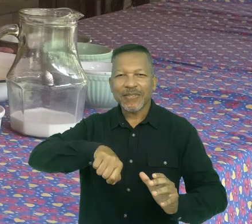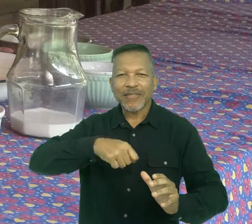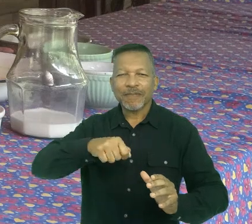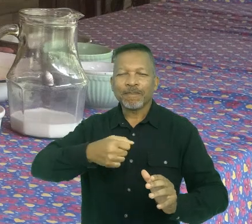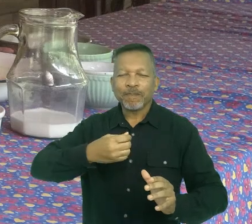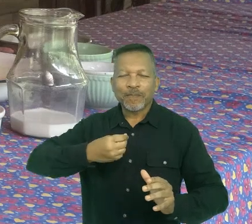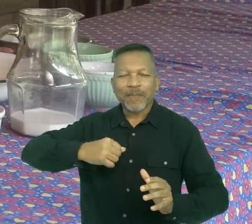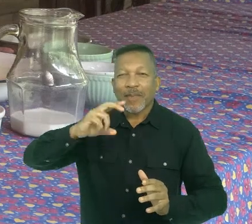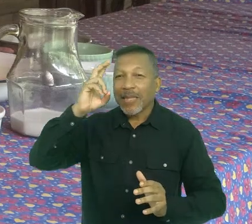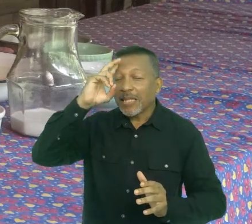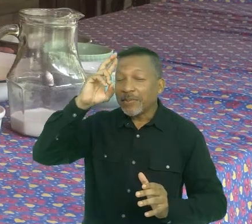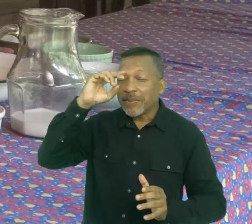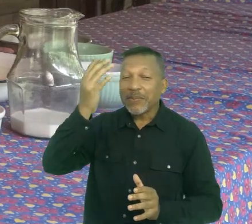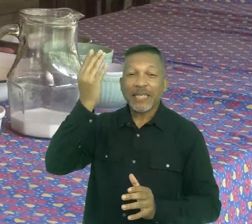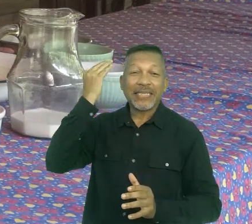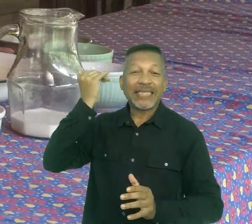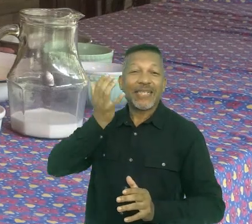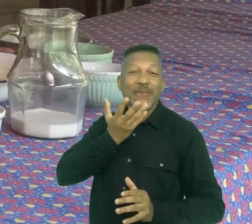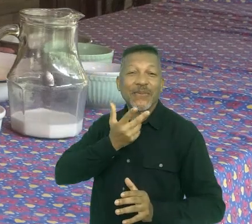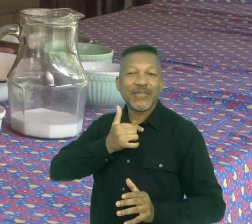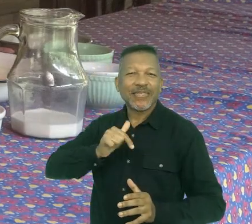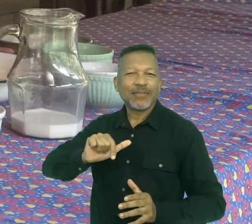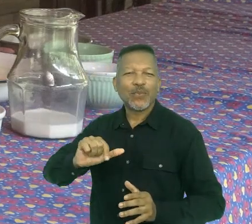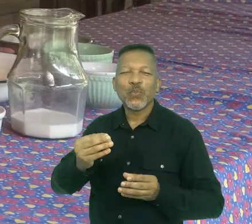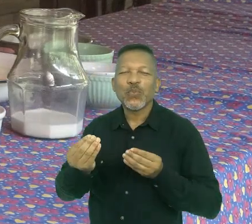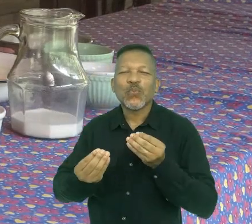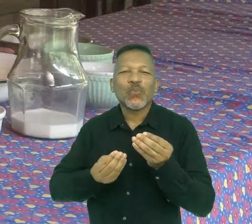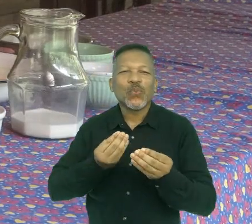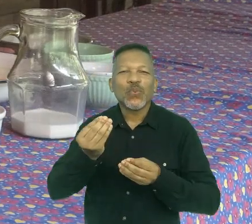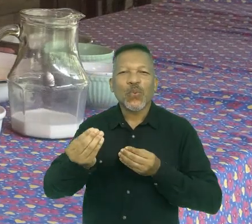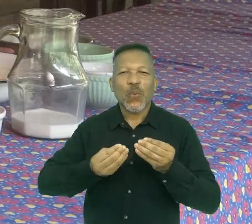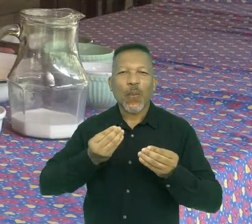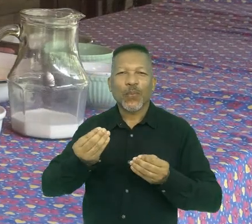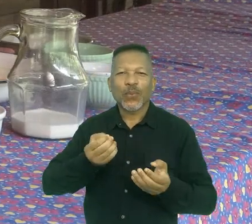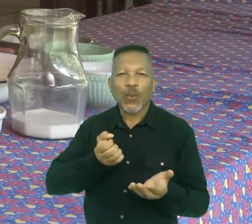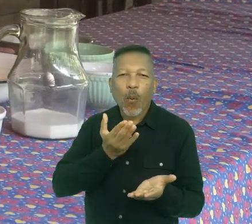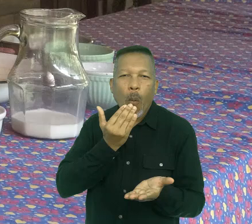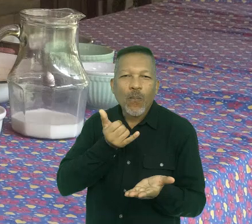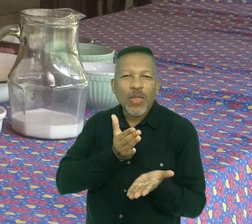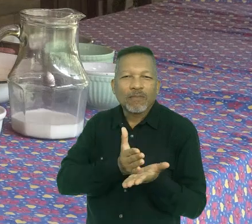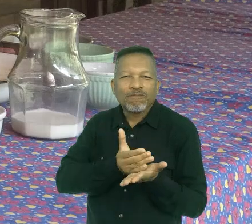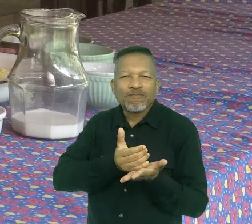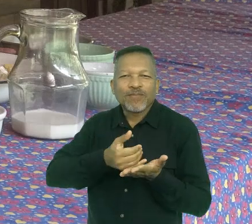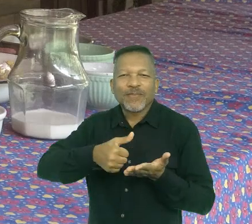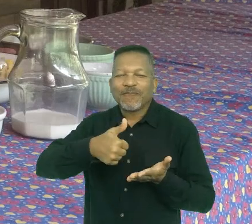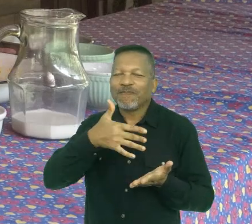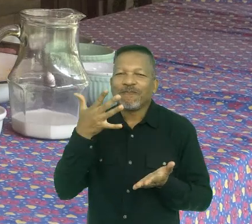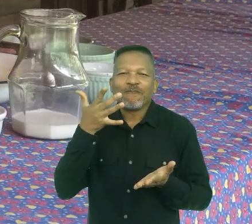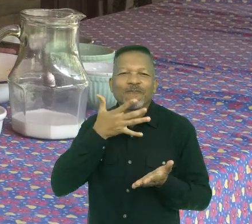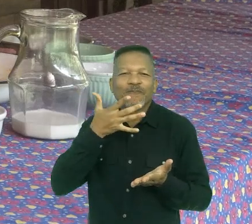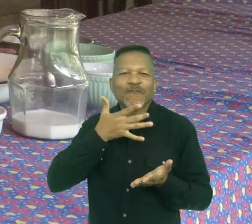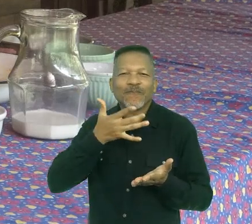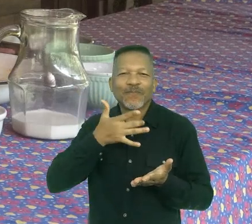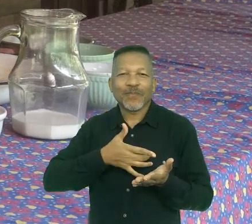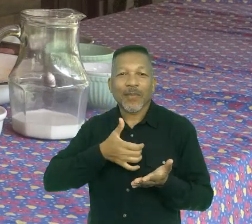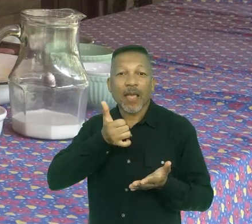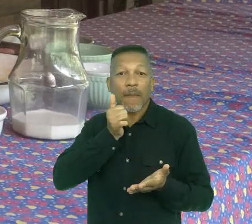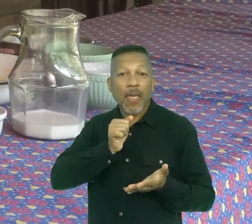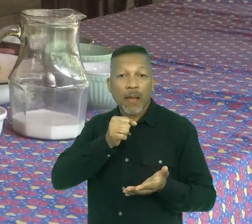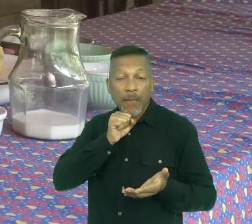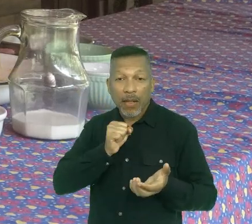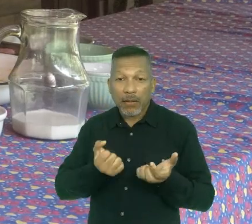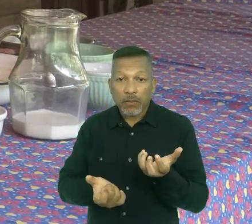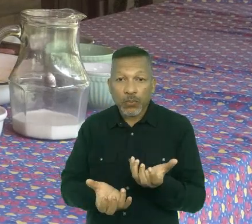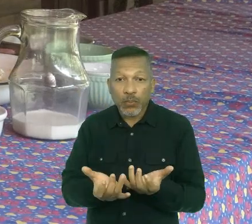de criança, de comer aquela broa gostosa, sabe? Então, minha mãe assava no fogão de